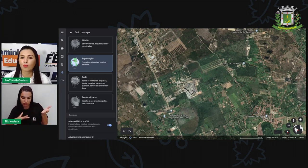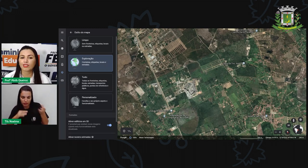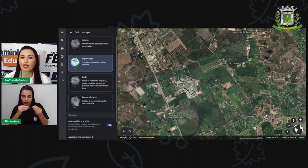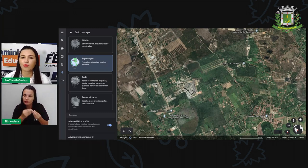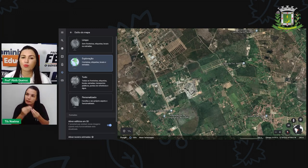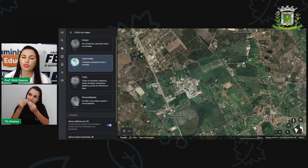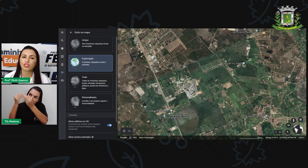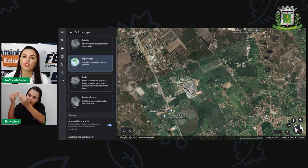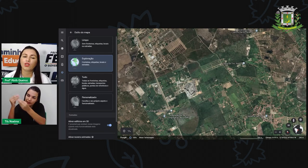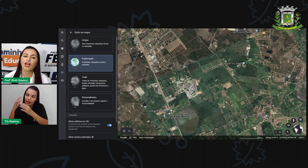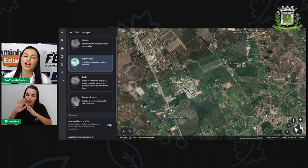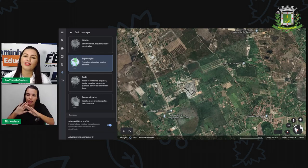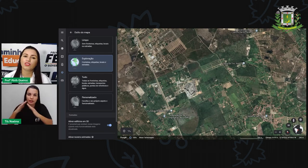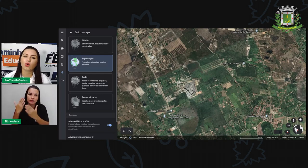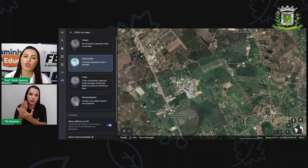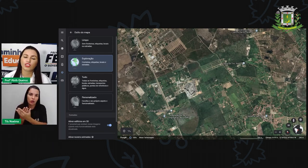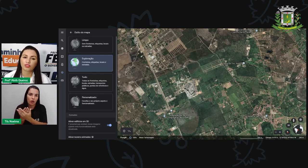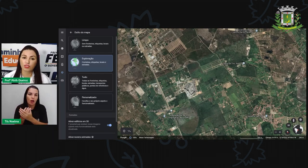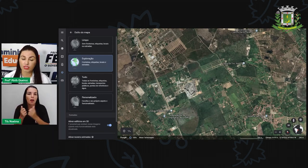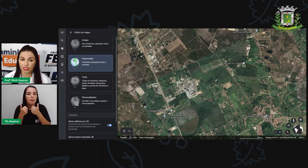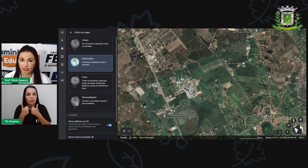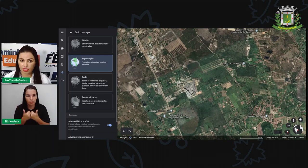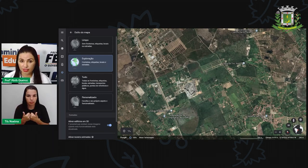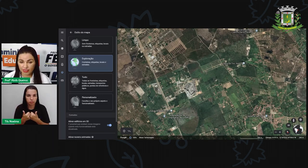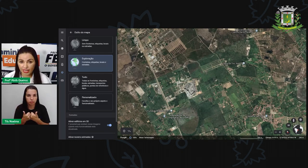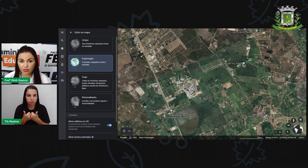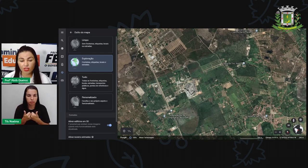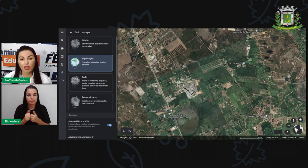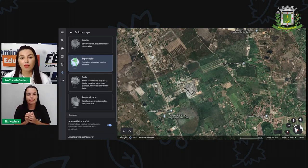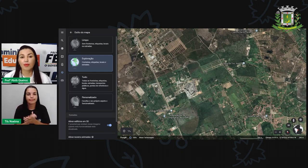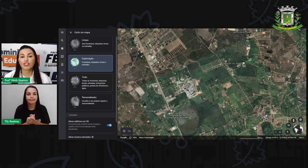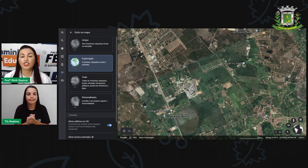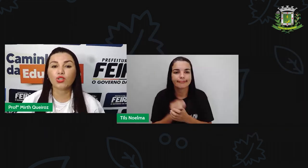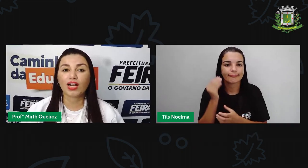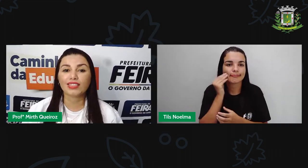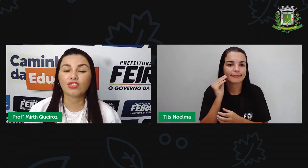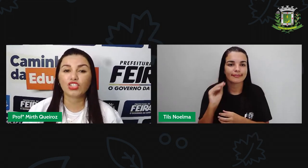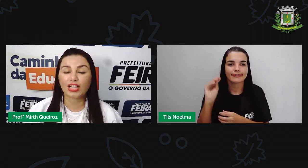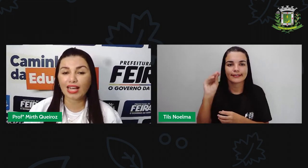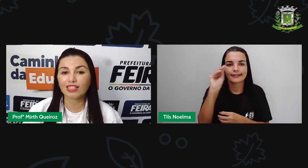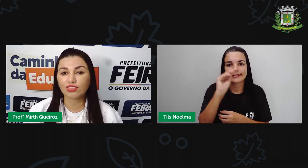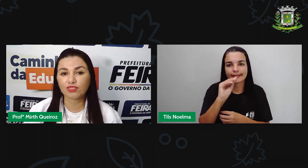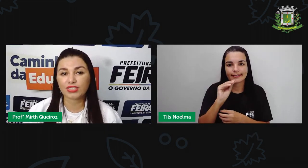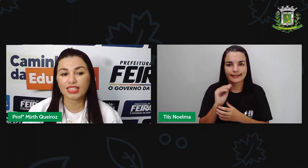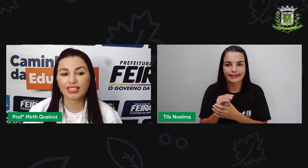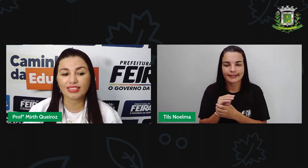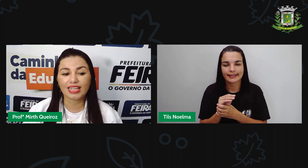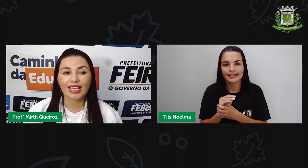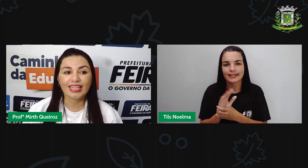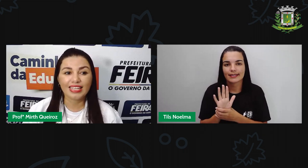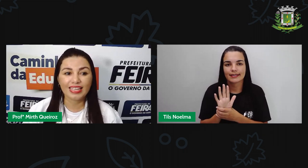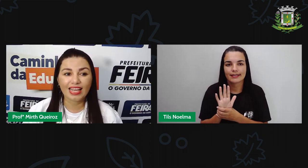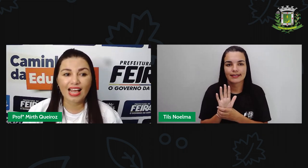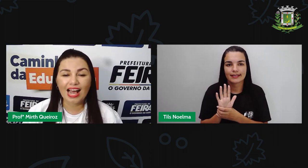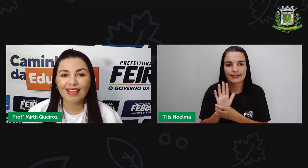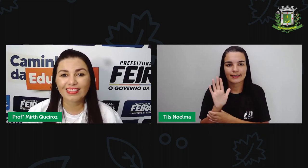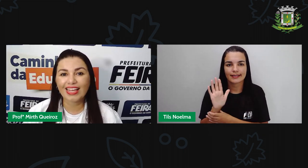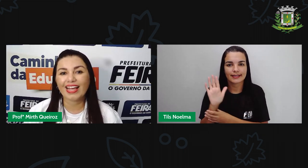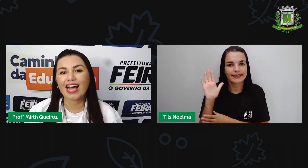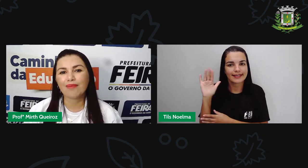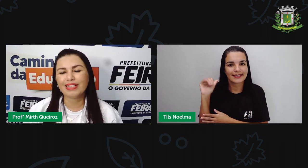entreguem o mais rápido possível às escolas de vocês, certo? Beijinho no coração de cada um de vocês. E